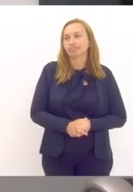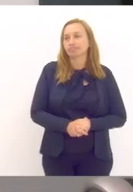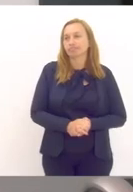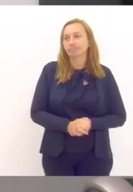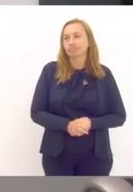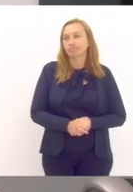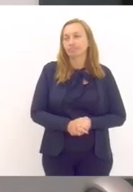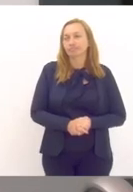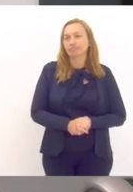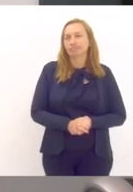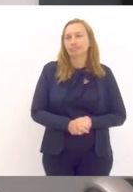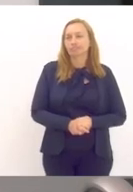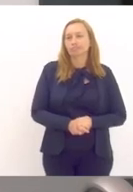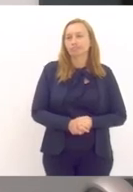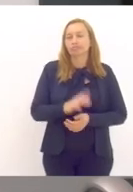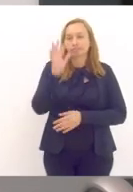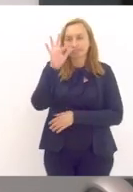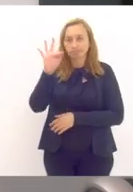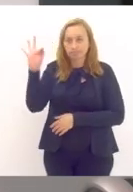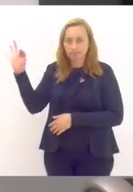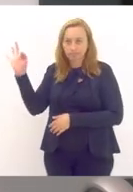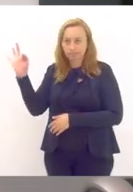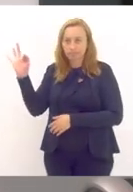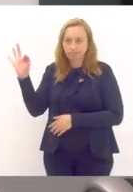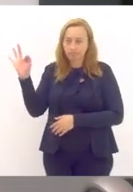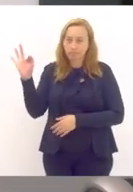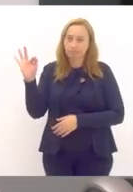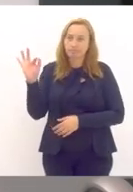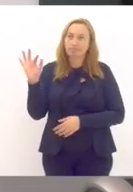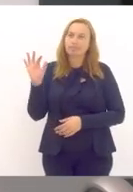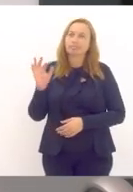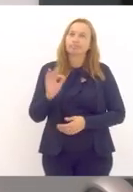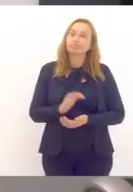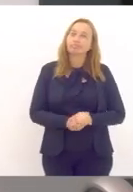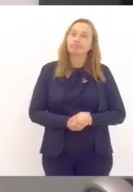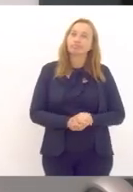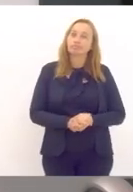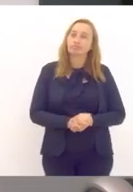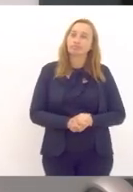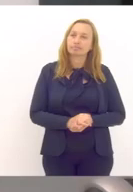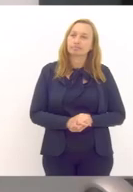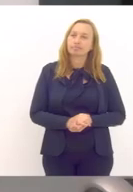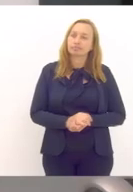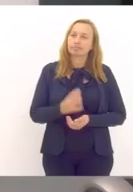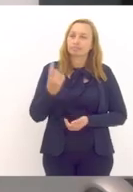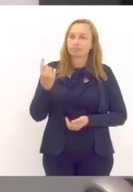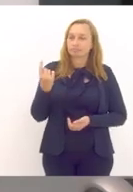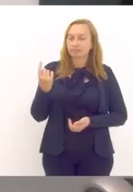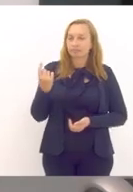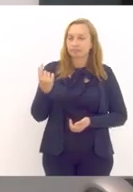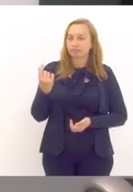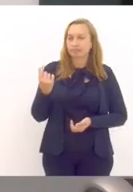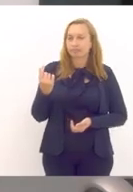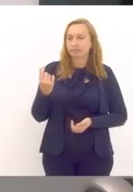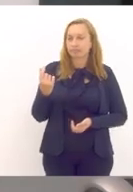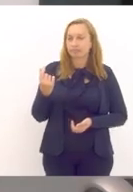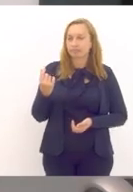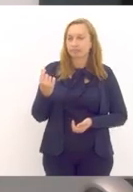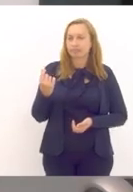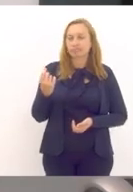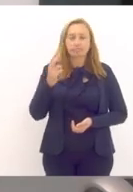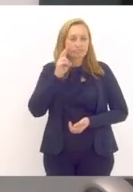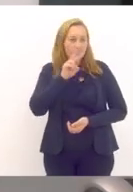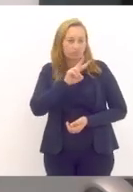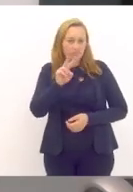Tesouro Nacional, como disse aqui o Leonardo, de que o Tesouro Nacional sempre olha para os estados como